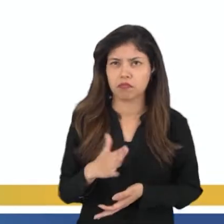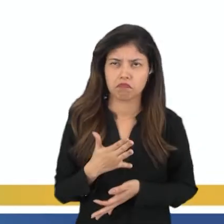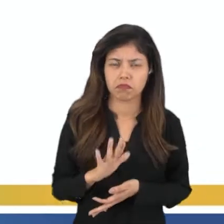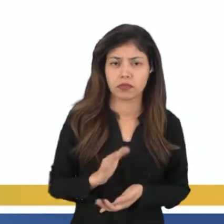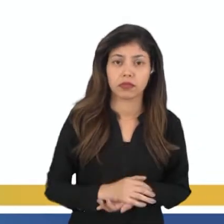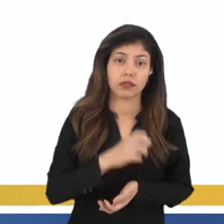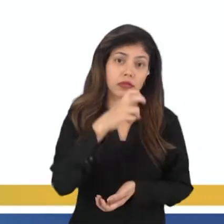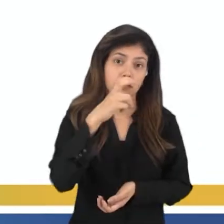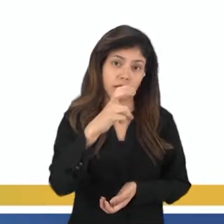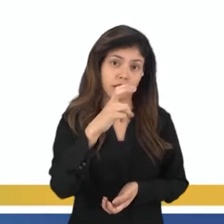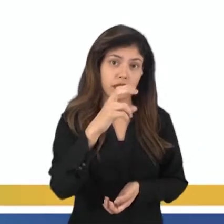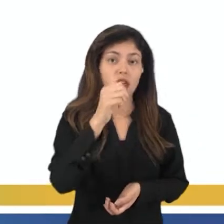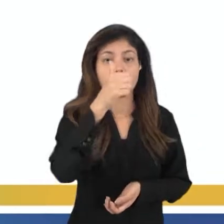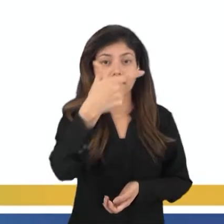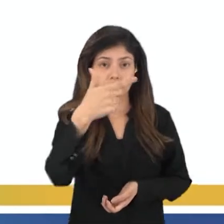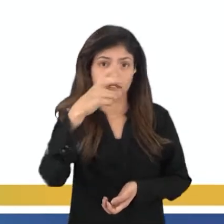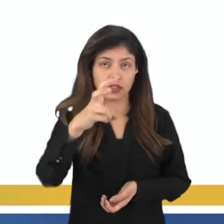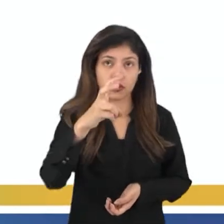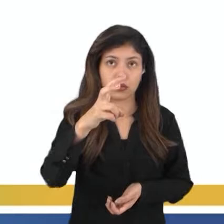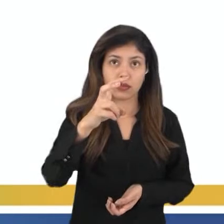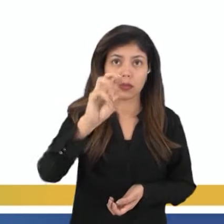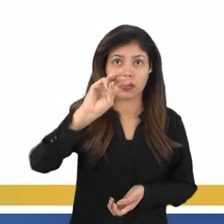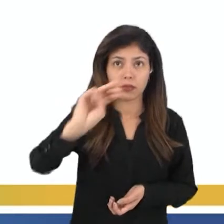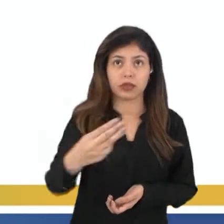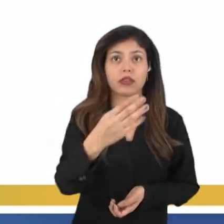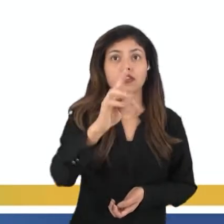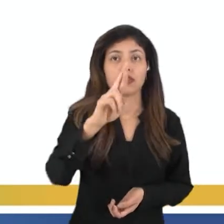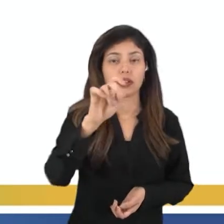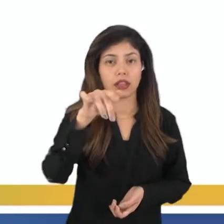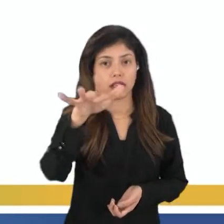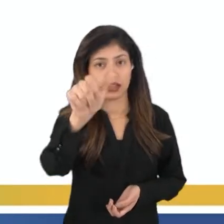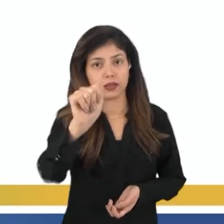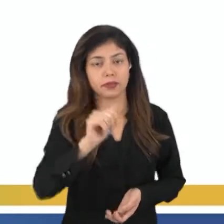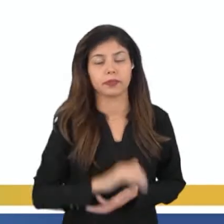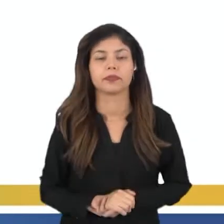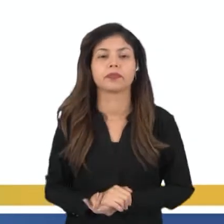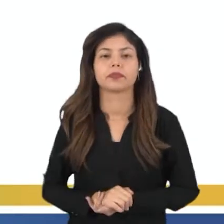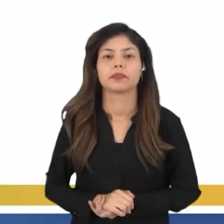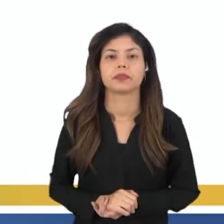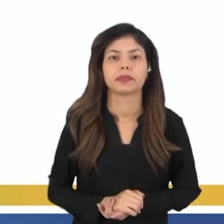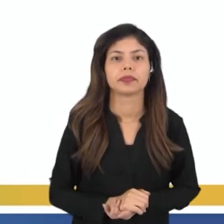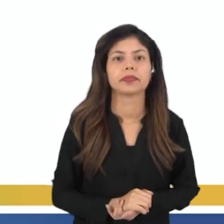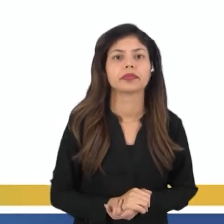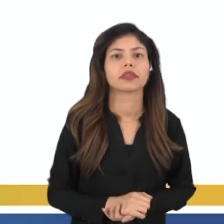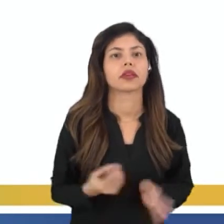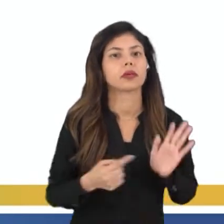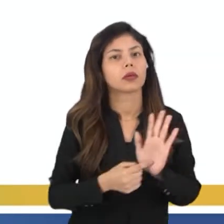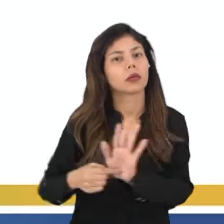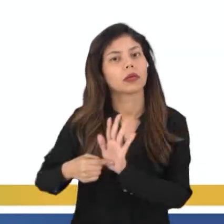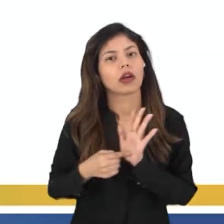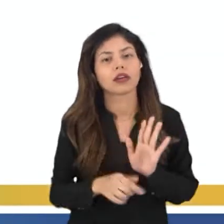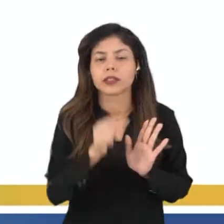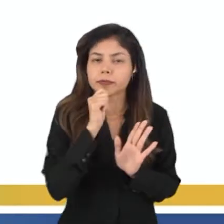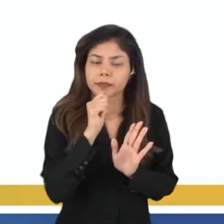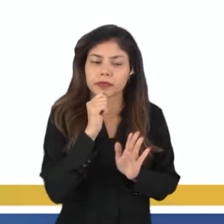apenas 25 milhões de toneladas. Então, mostra aí que